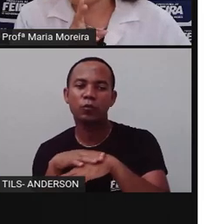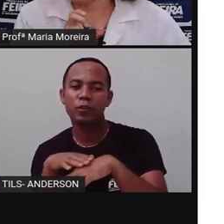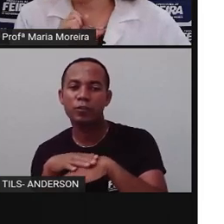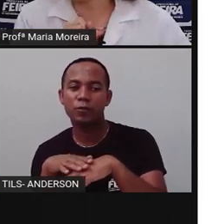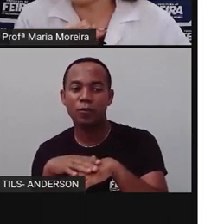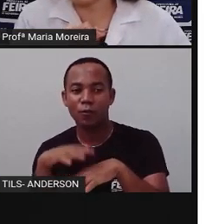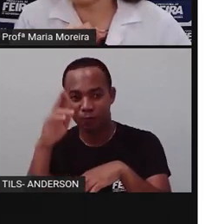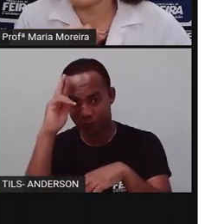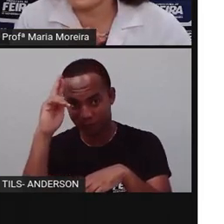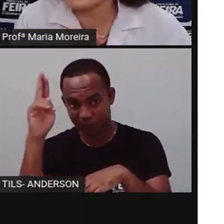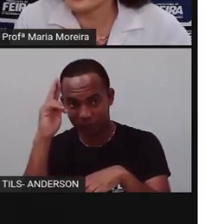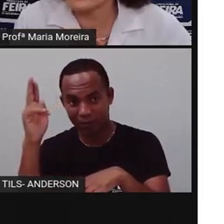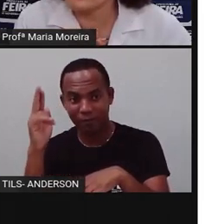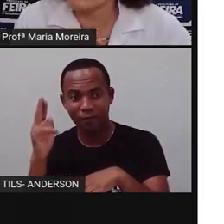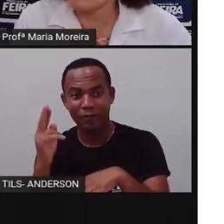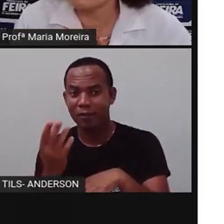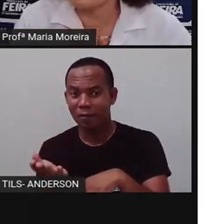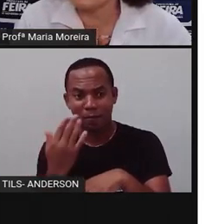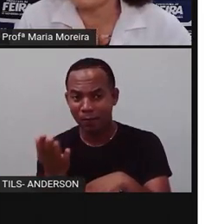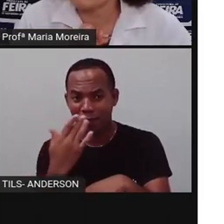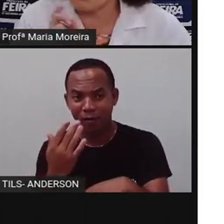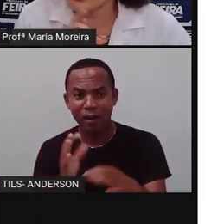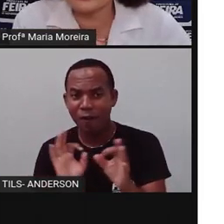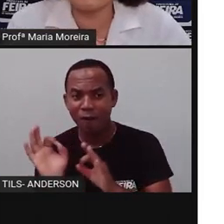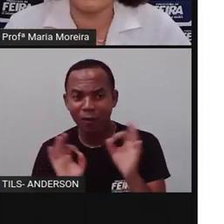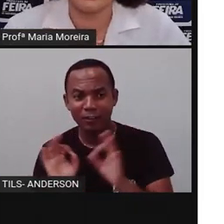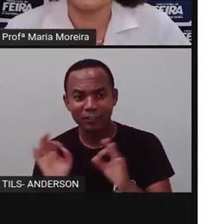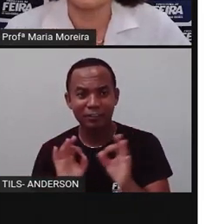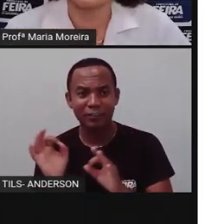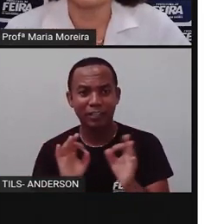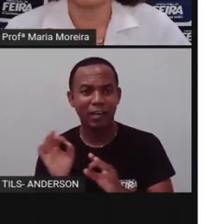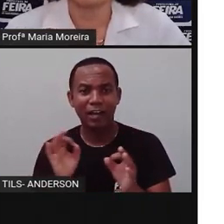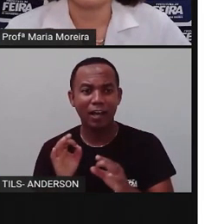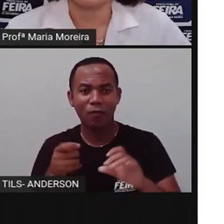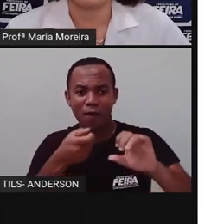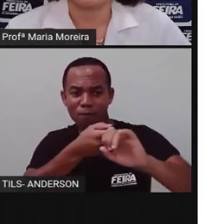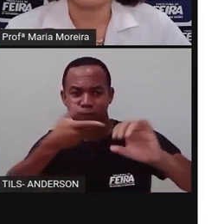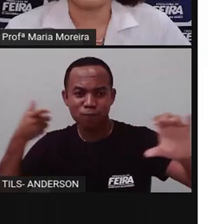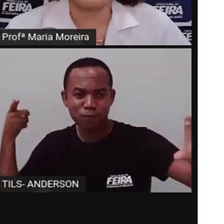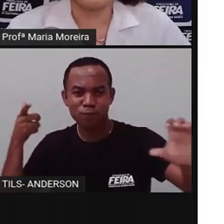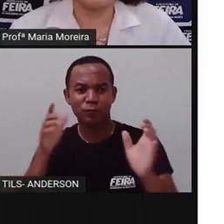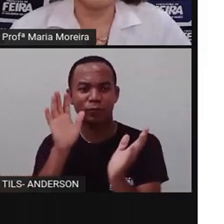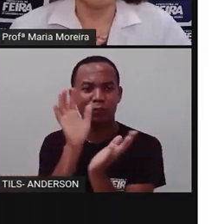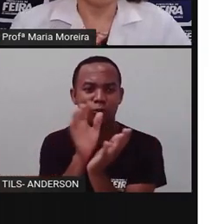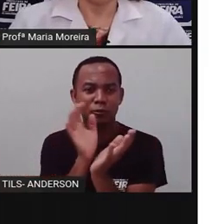a organizar uma caçada de crocodilos. Olha que esperto.